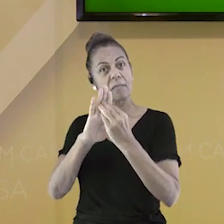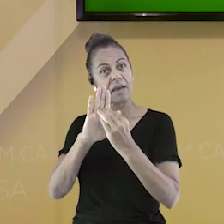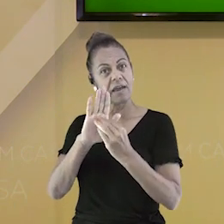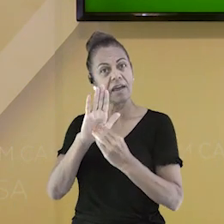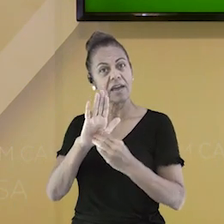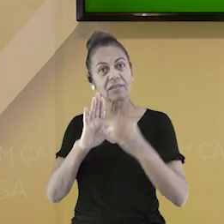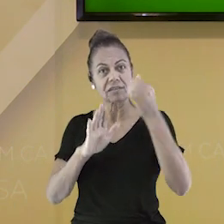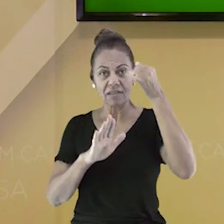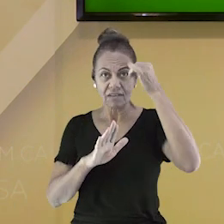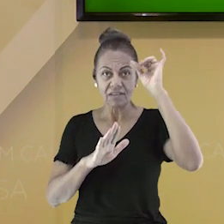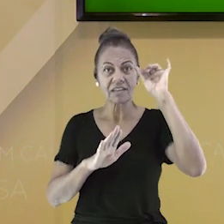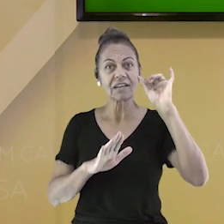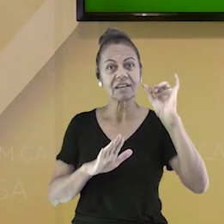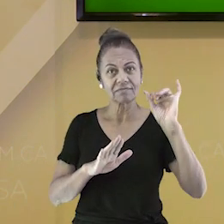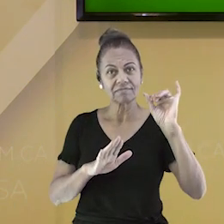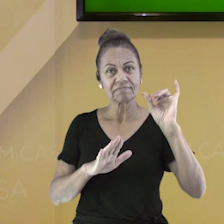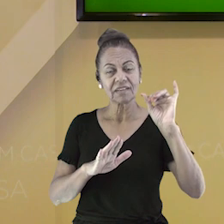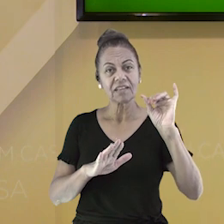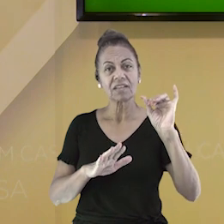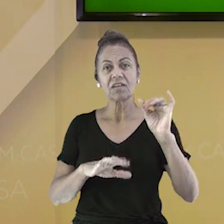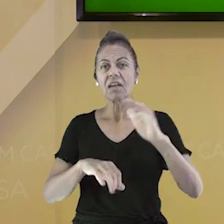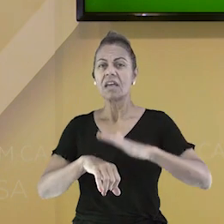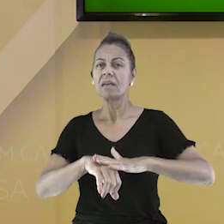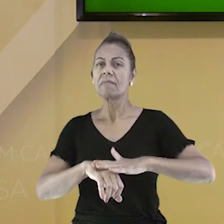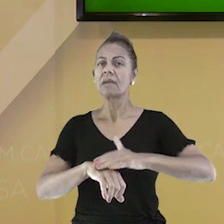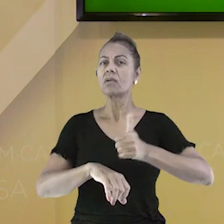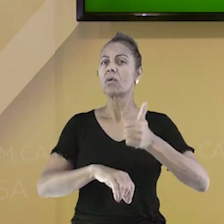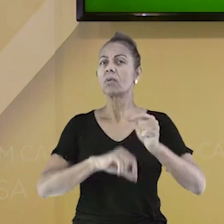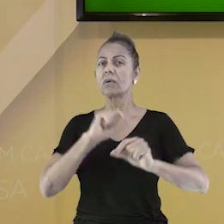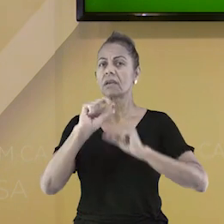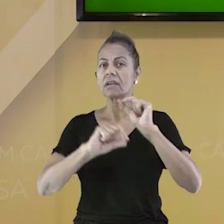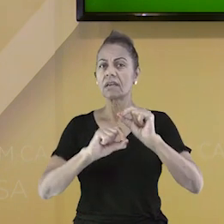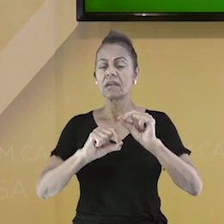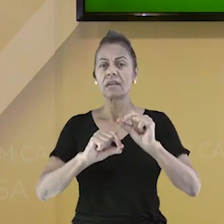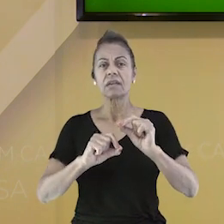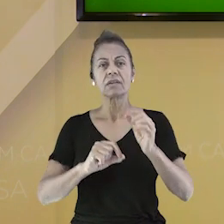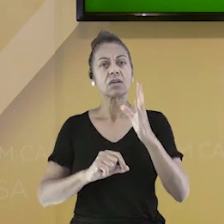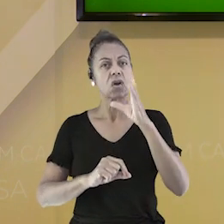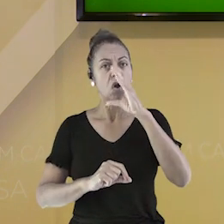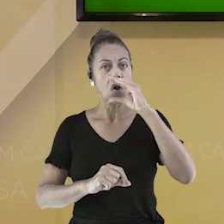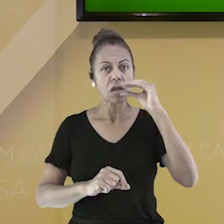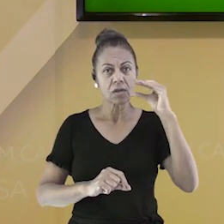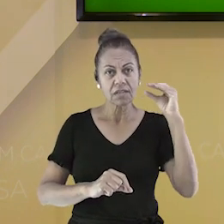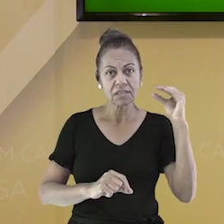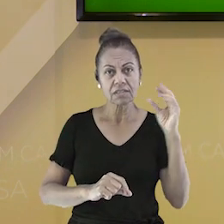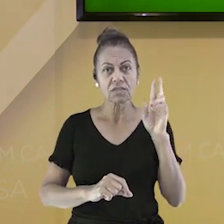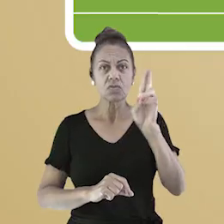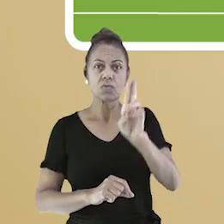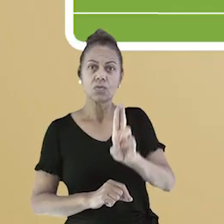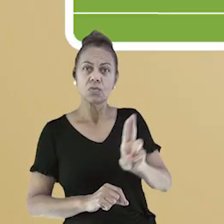uma gravidez precoce, ou seja, que eles viessem a usar métodos contraceptivos.